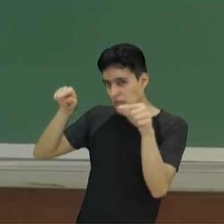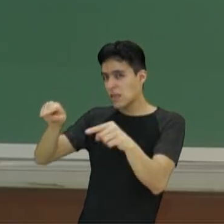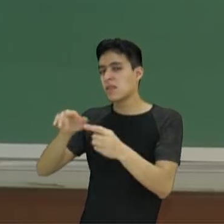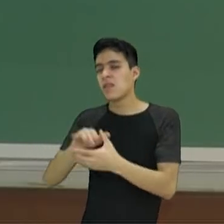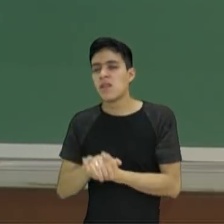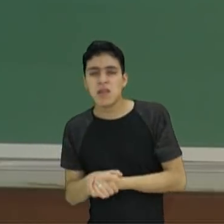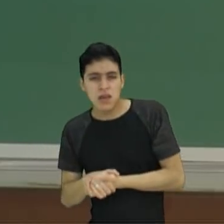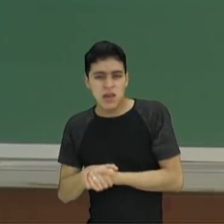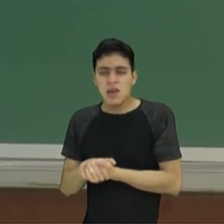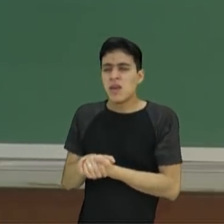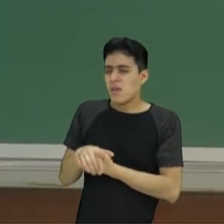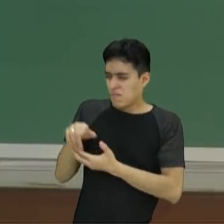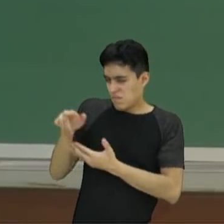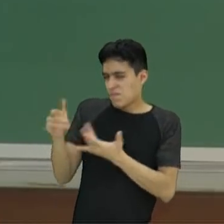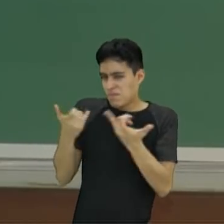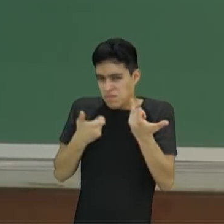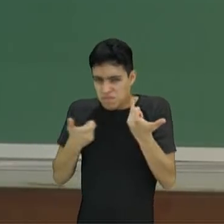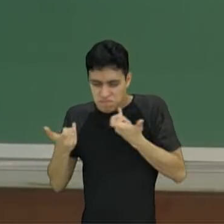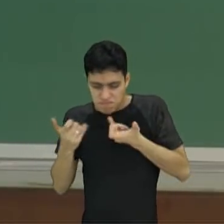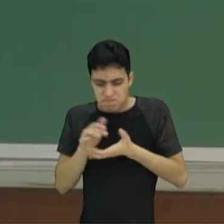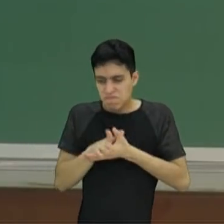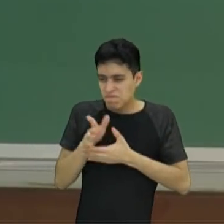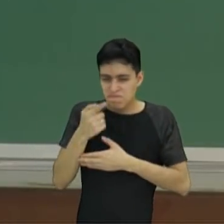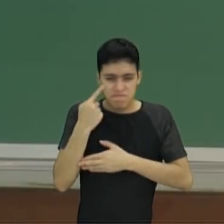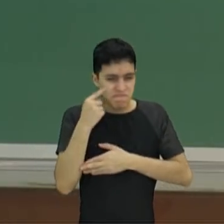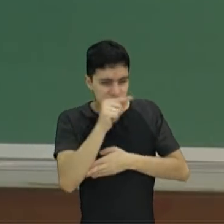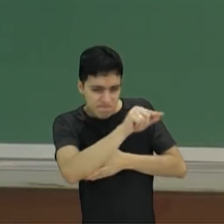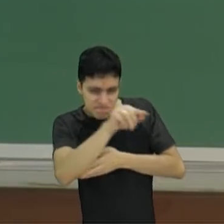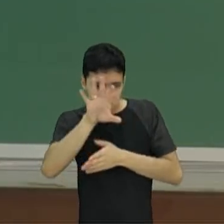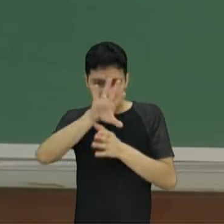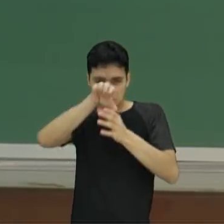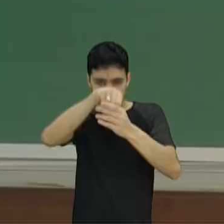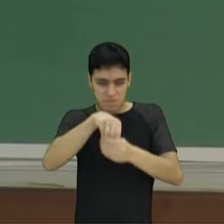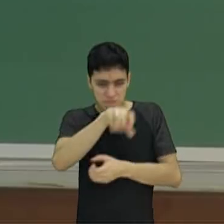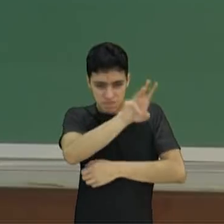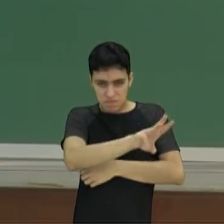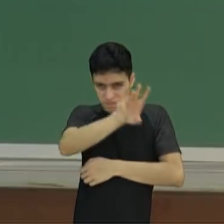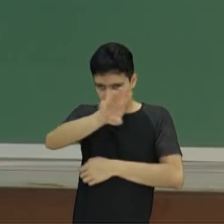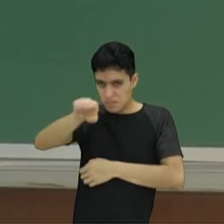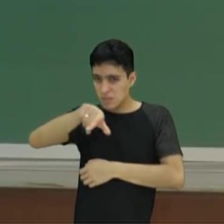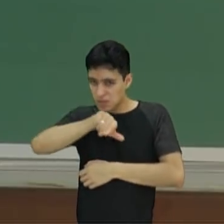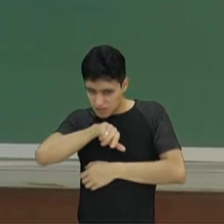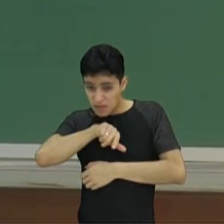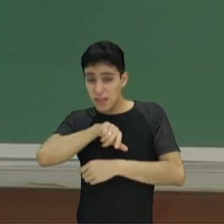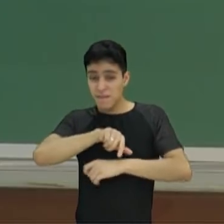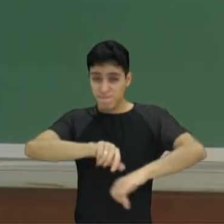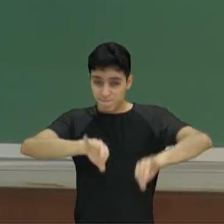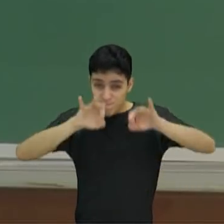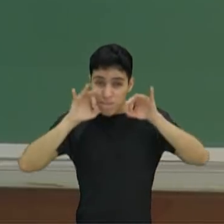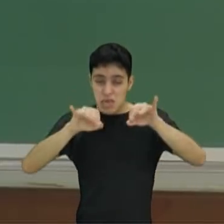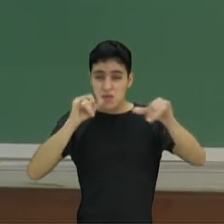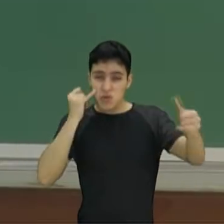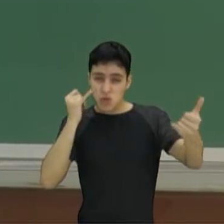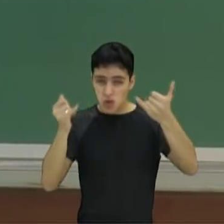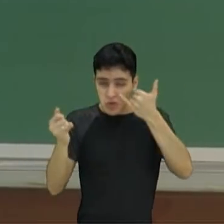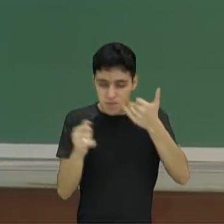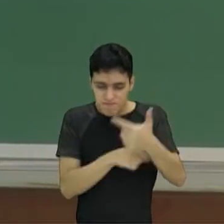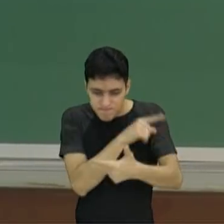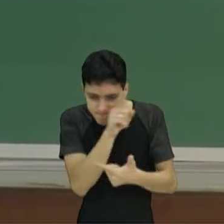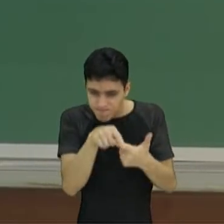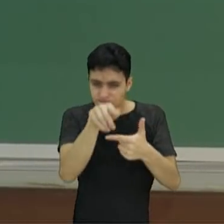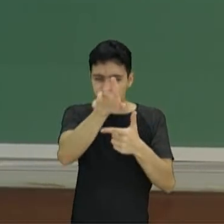fonte realmente ali que ele recebeu, confere se naquele site mesmo há aquela notícia, pesquisa